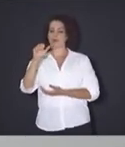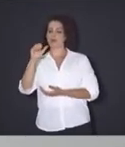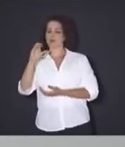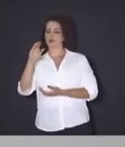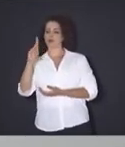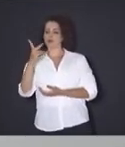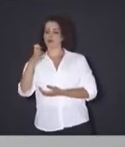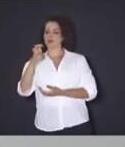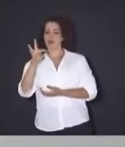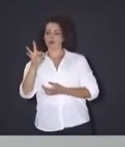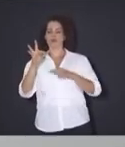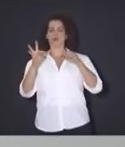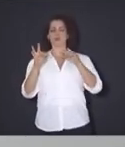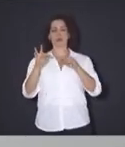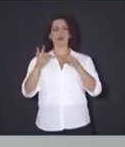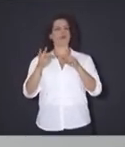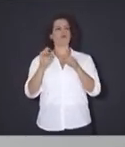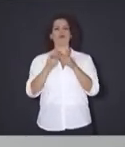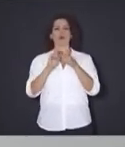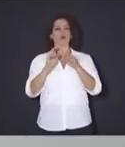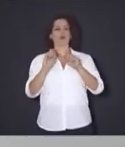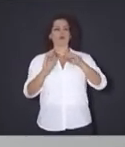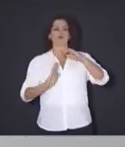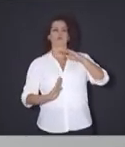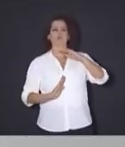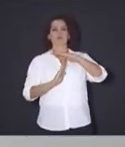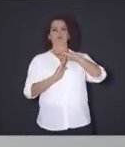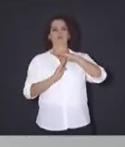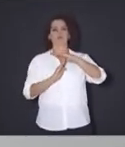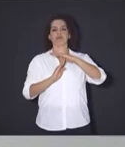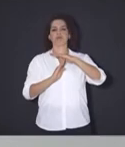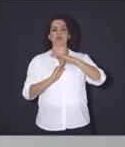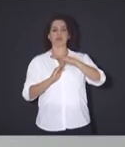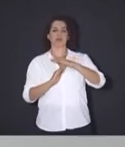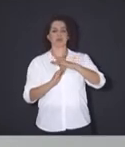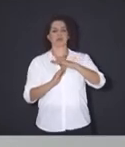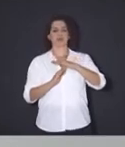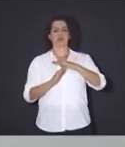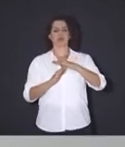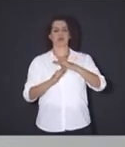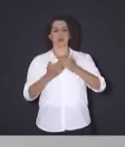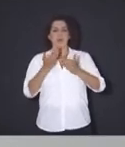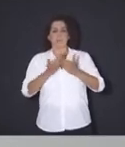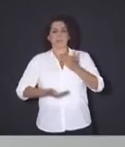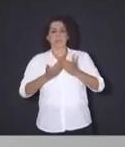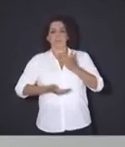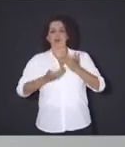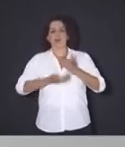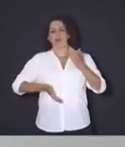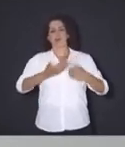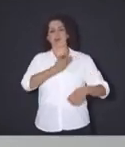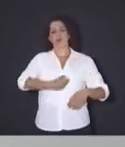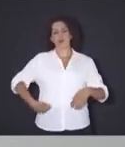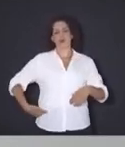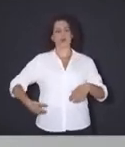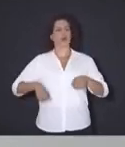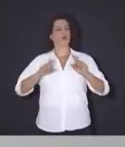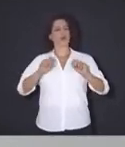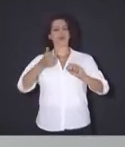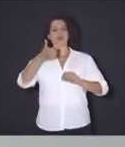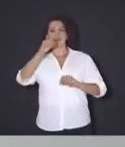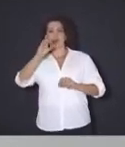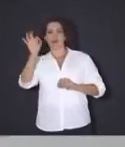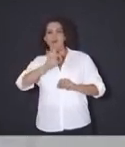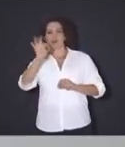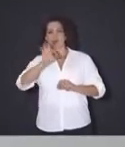para o défice público e esse limite do défice público era 3% do pib o que era para